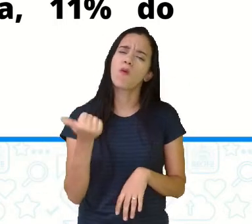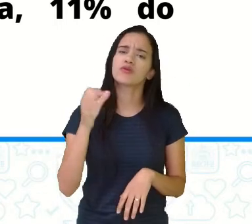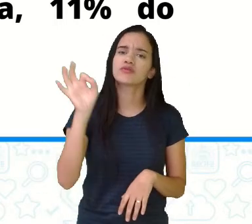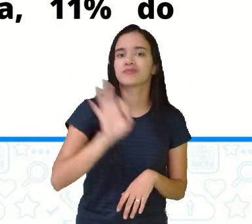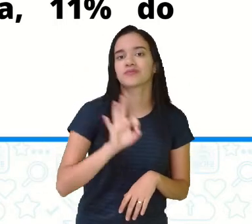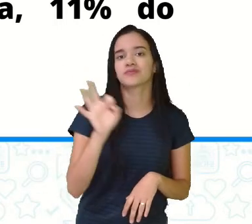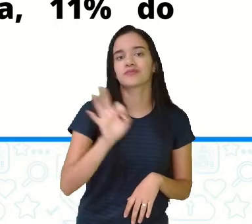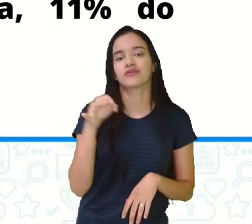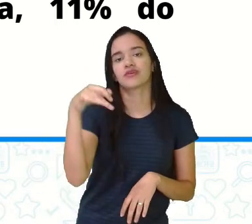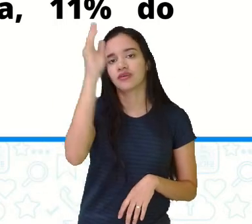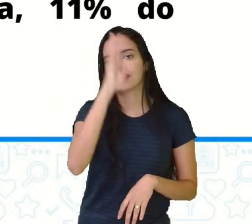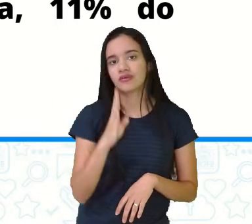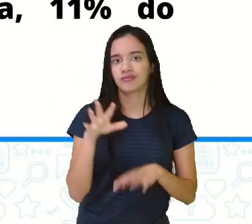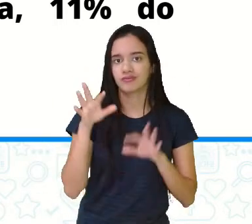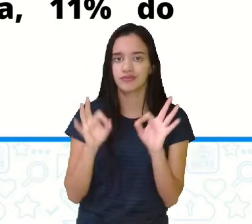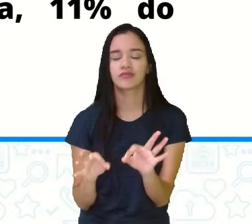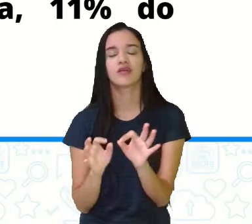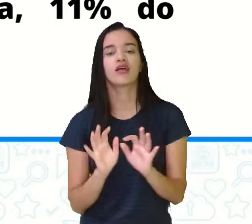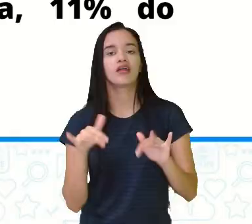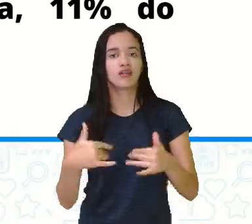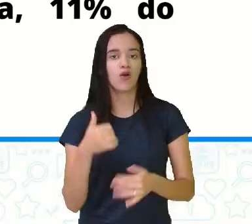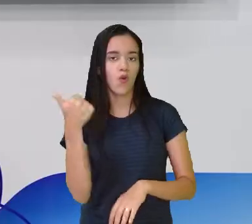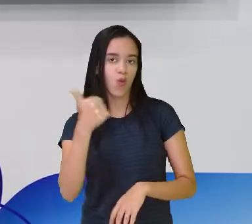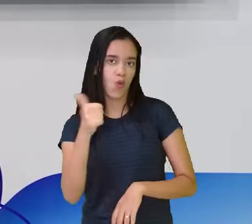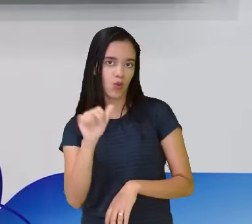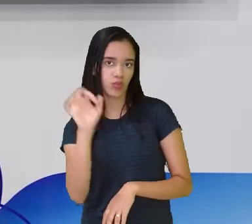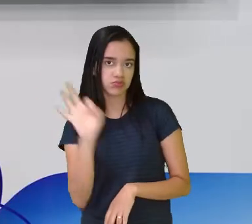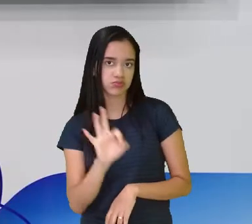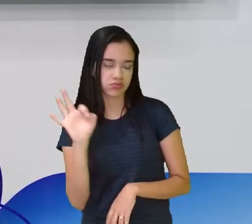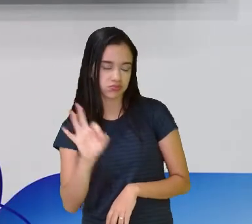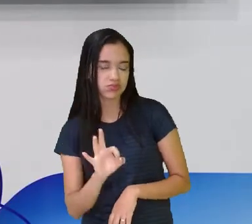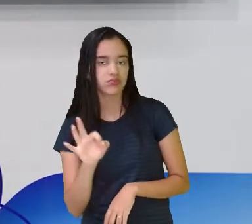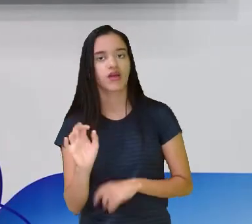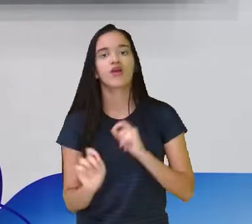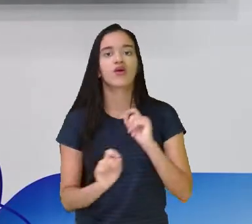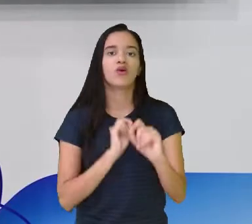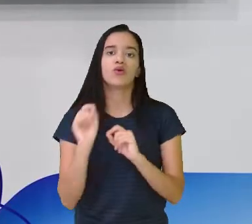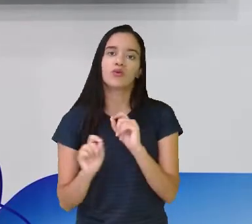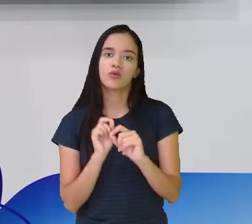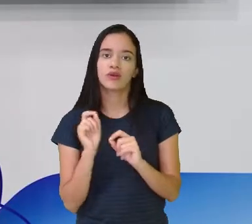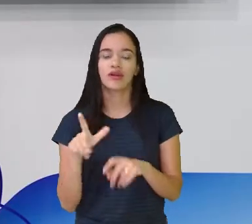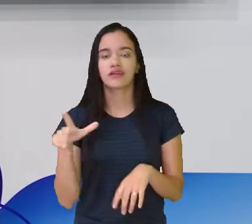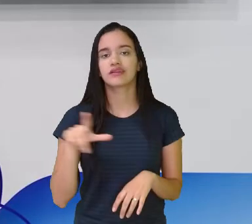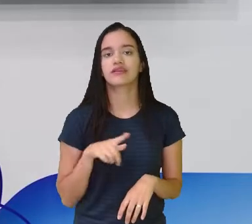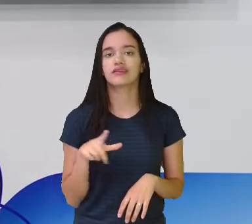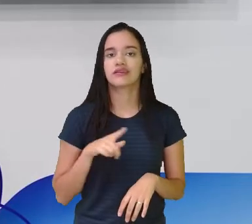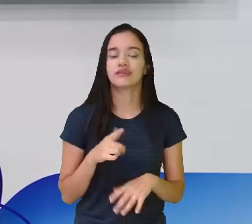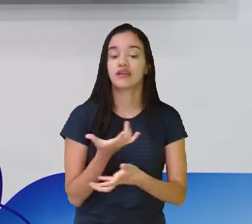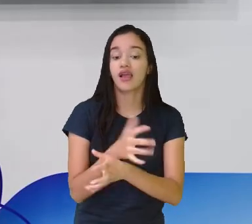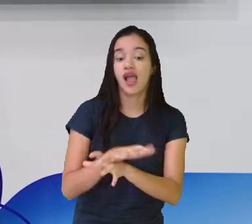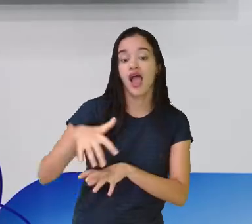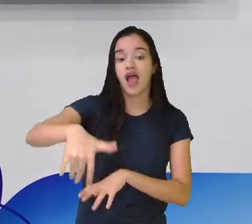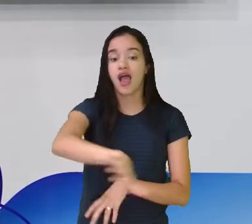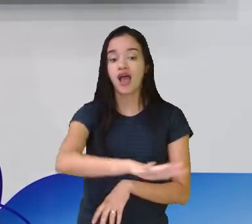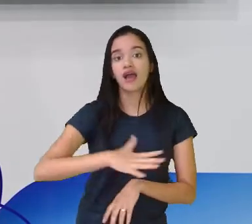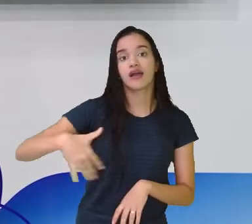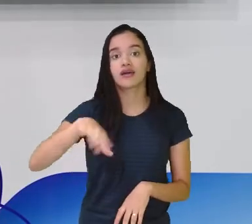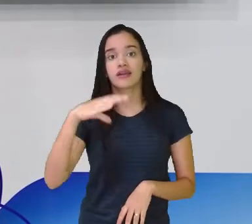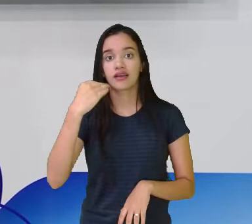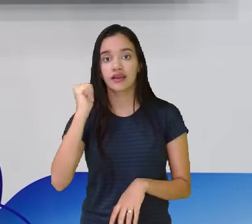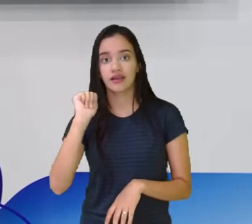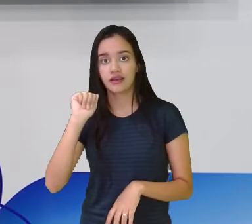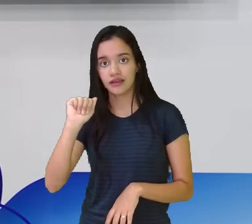do território brasileiro. Então, 11% do nosso território vai ser constituído por essa área, pela